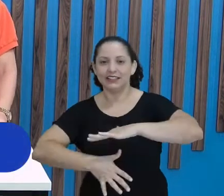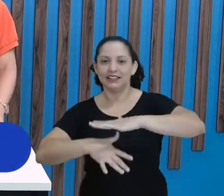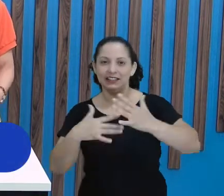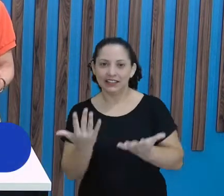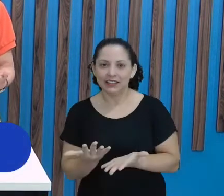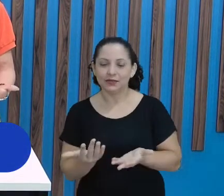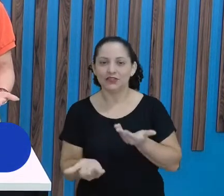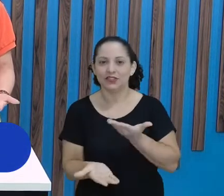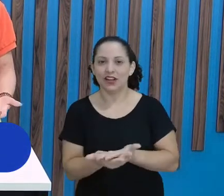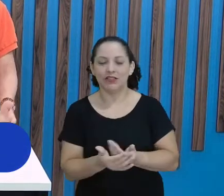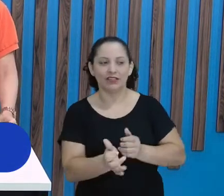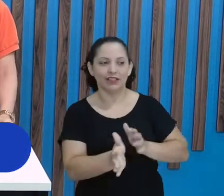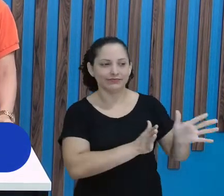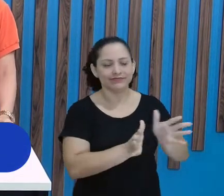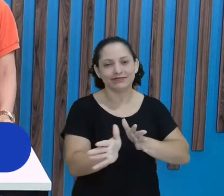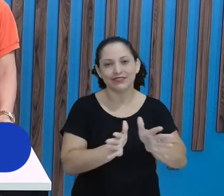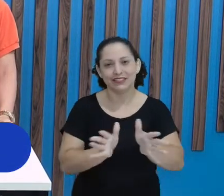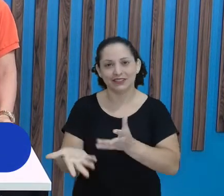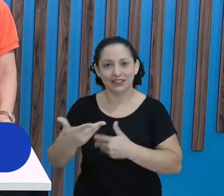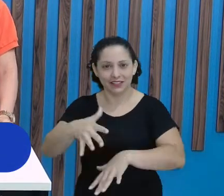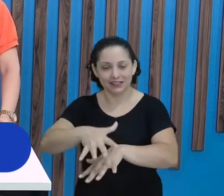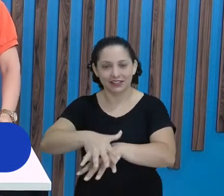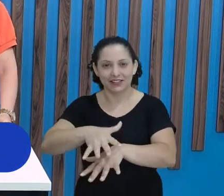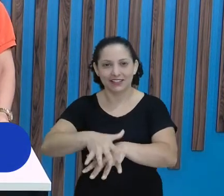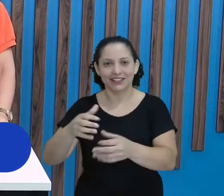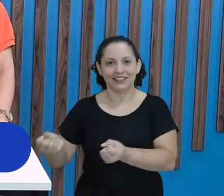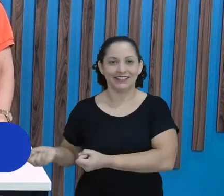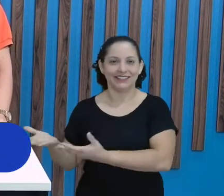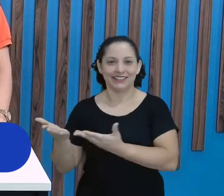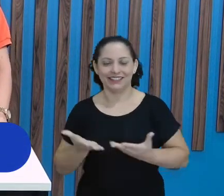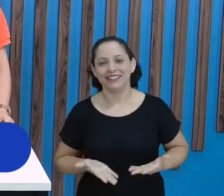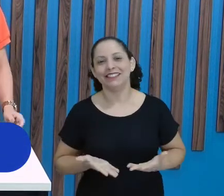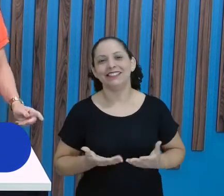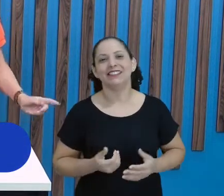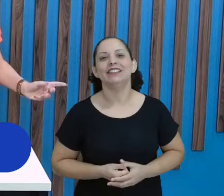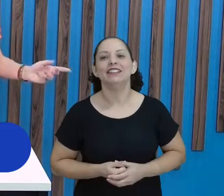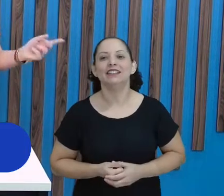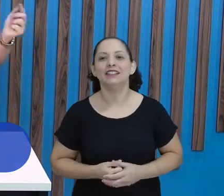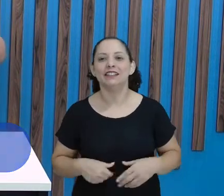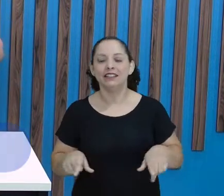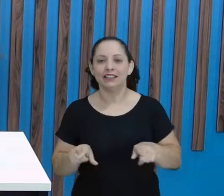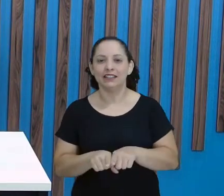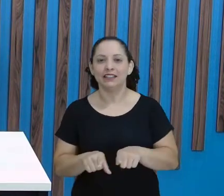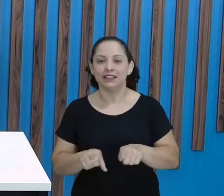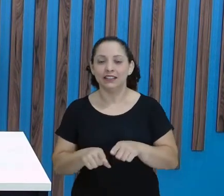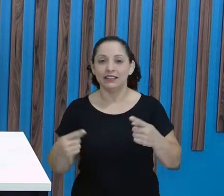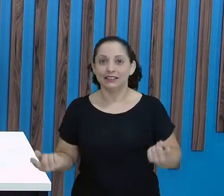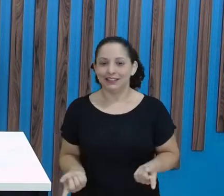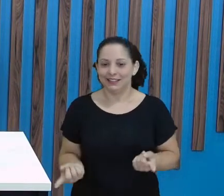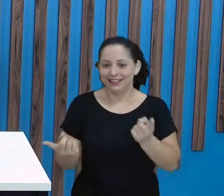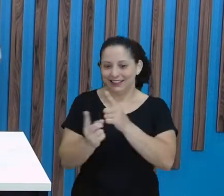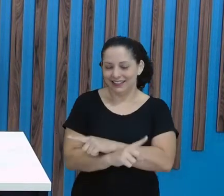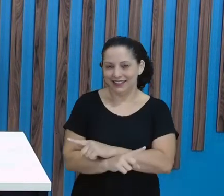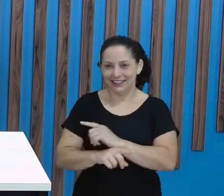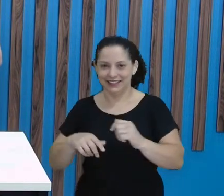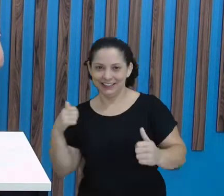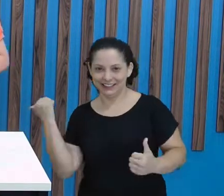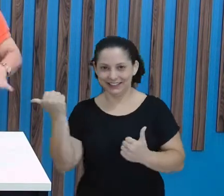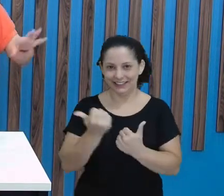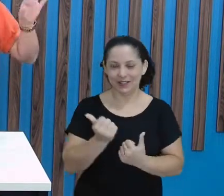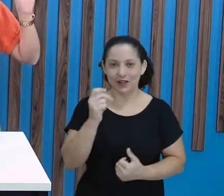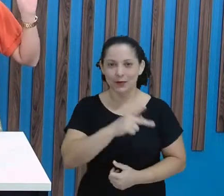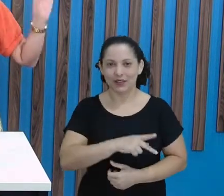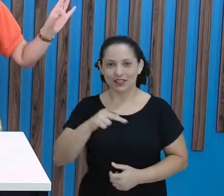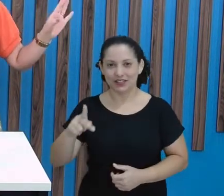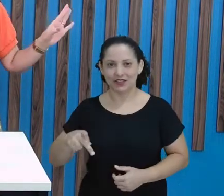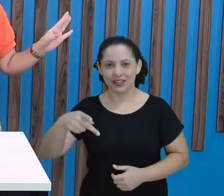Libras, tornando nossa aula muito mais inclusiva. Seja bem-vinda, Kessia. E quem trocou de lugar comigo foi a professora Casey, que